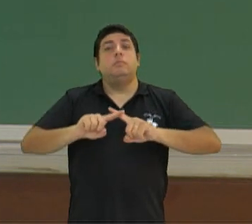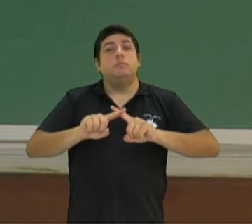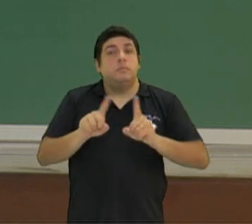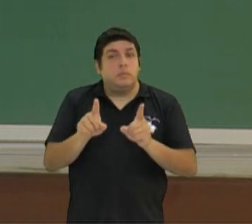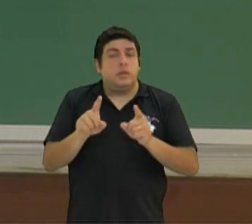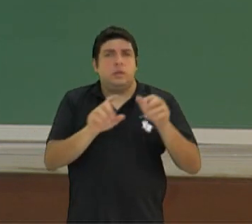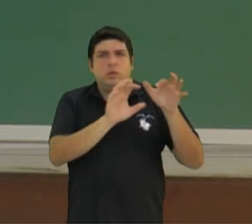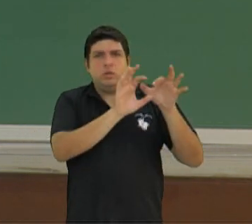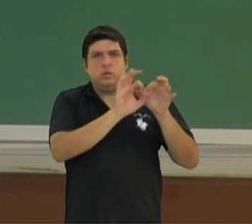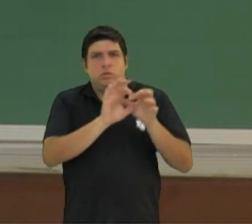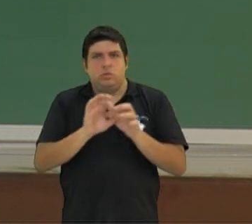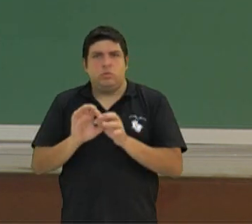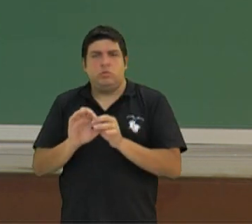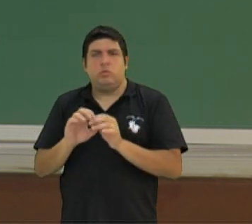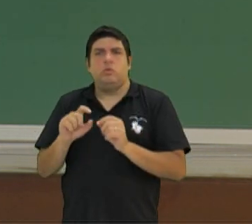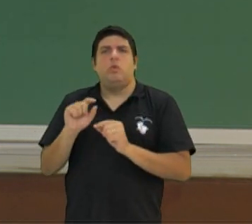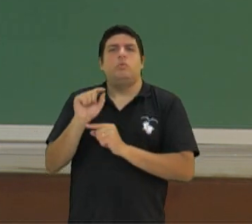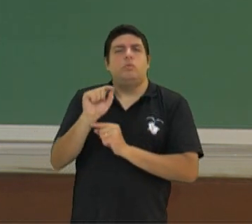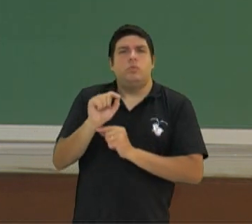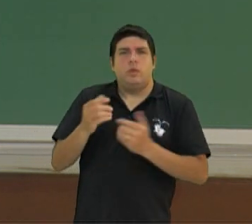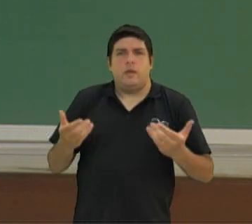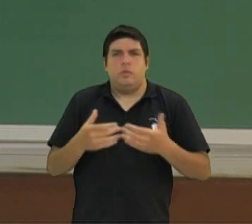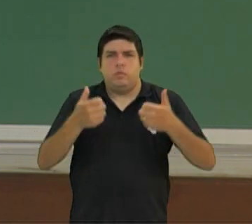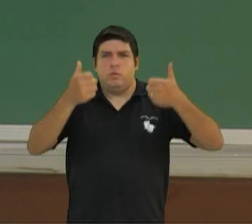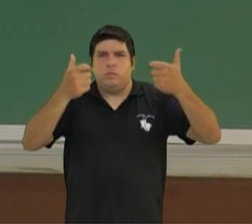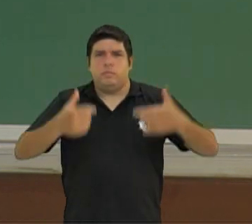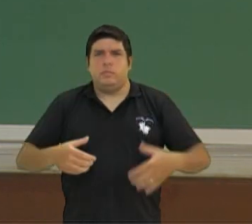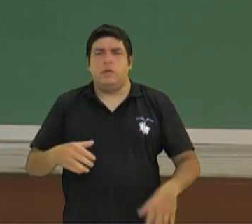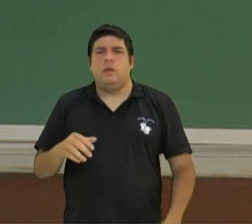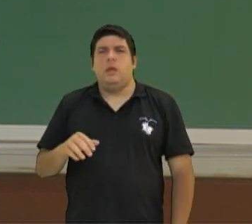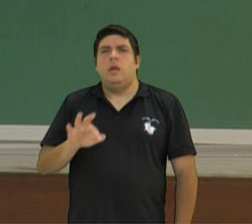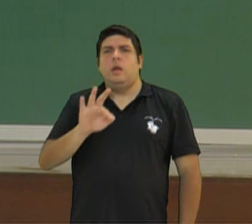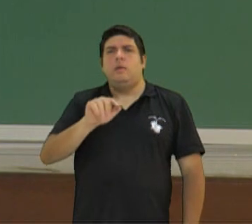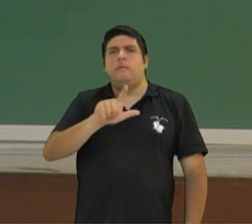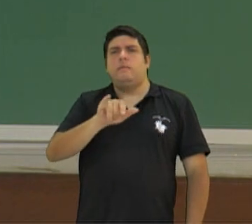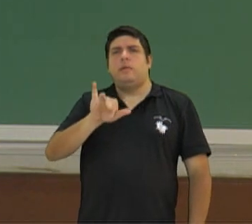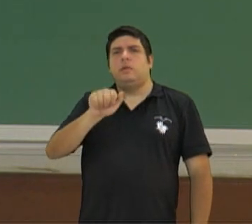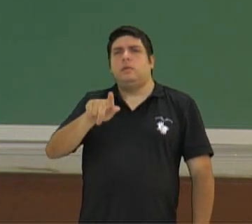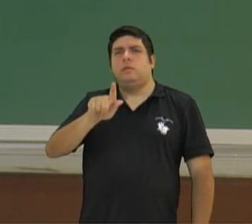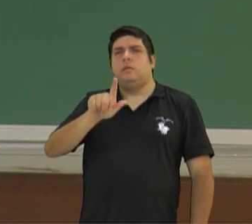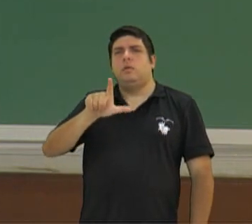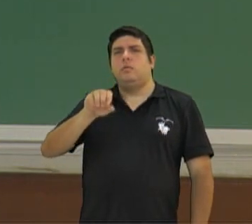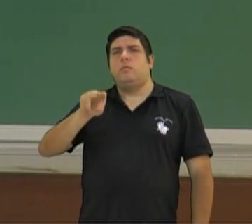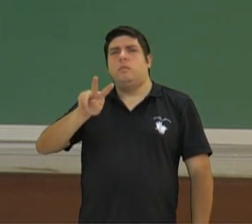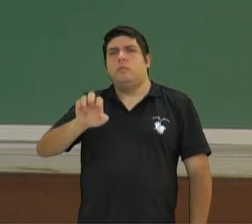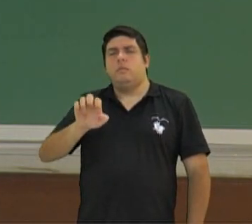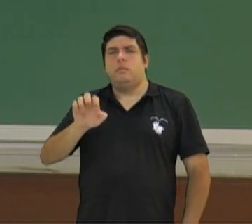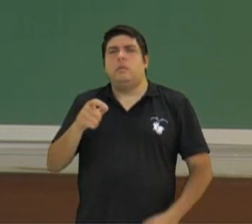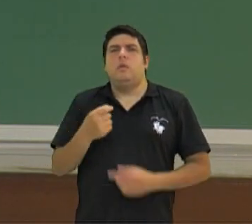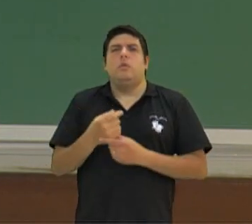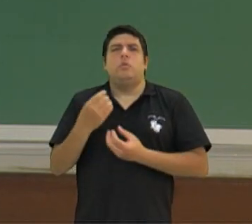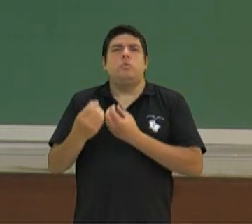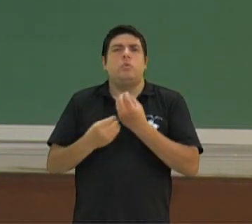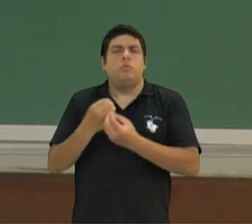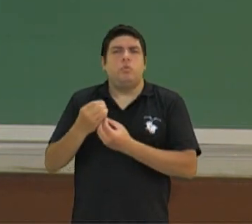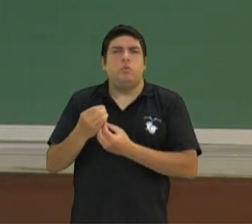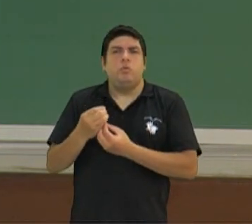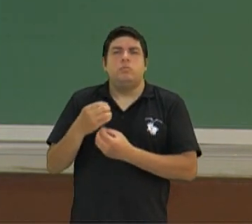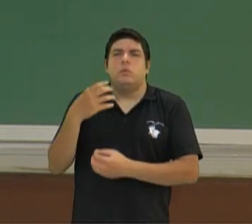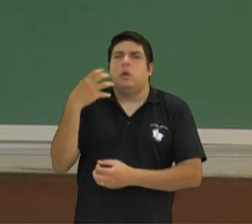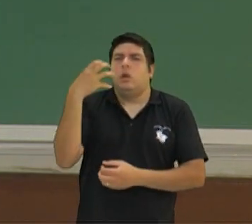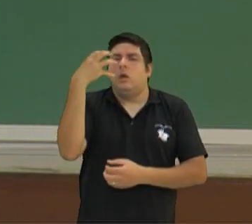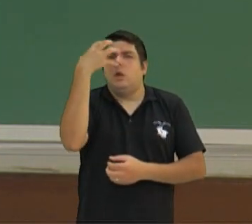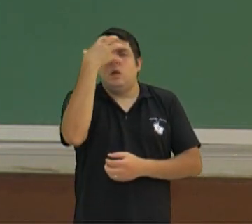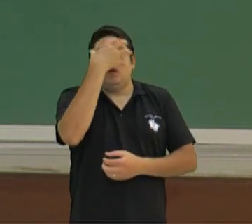desse contexto aqui, no caso que a gente vai falar hoje, fall in love, também é muito comum de você utilizar o fall no sentido de se apaixonar, de